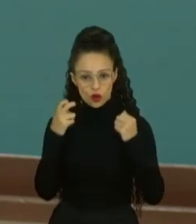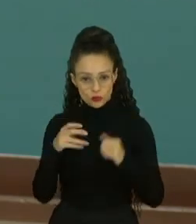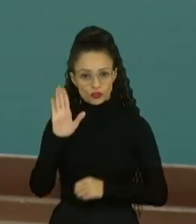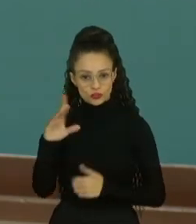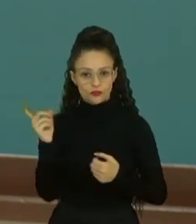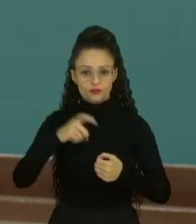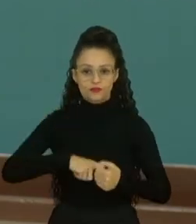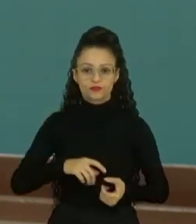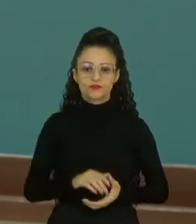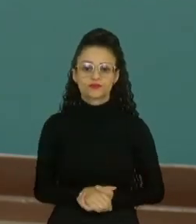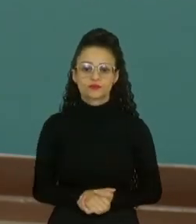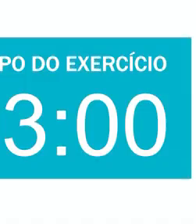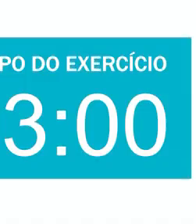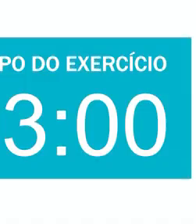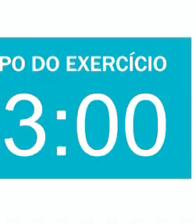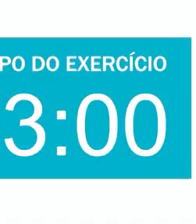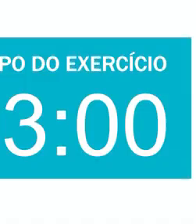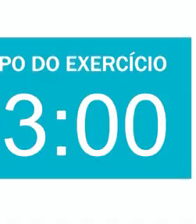já voltamos.